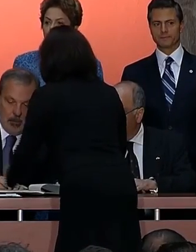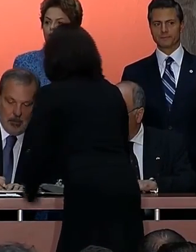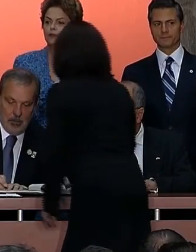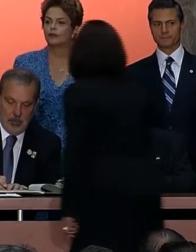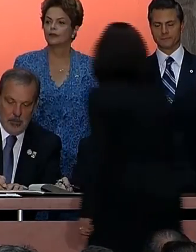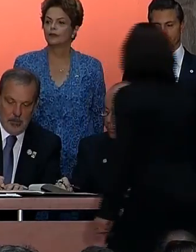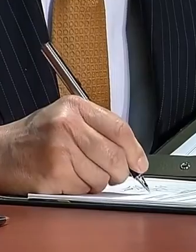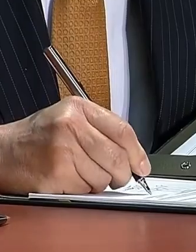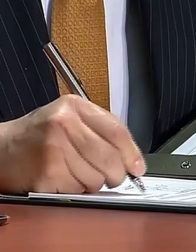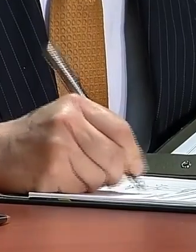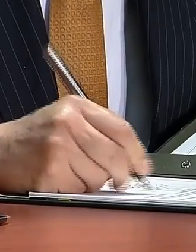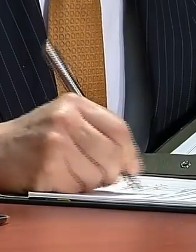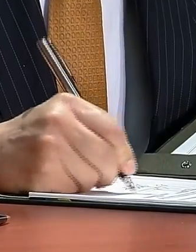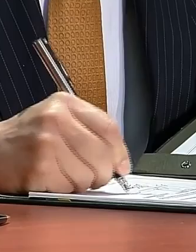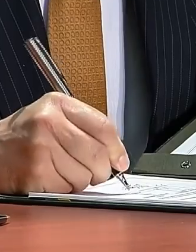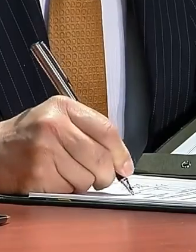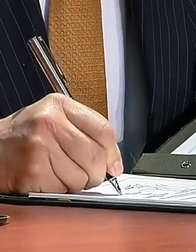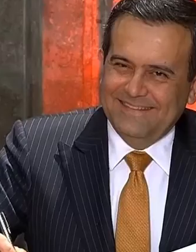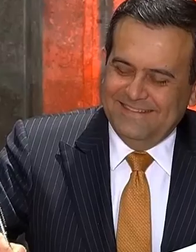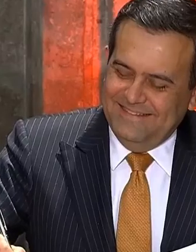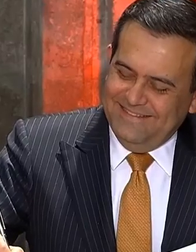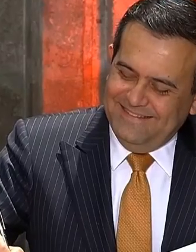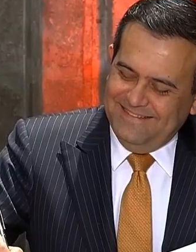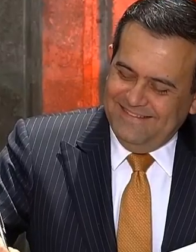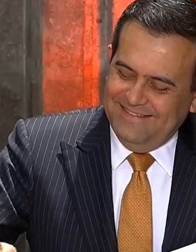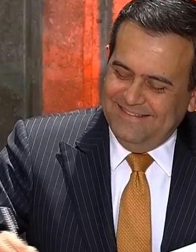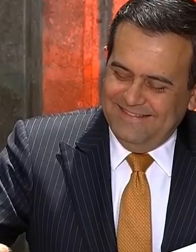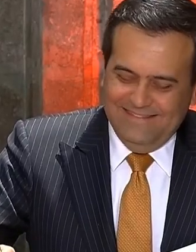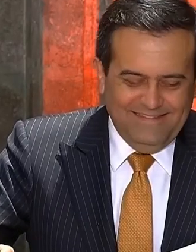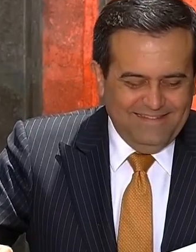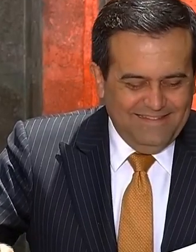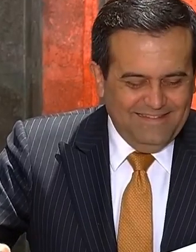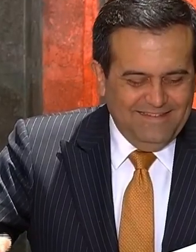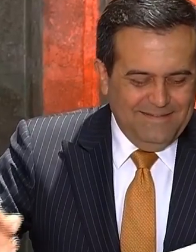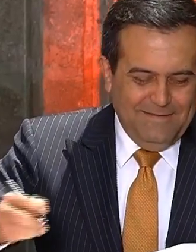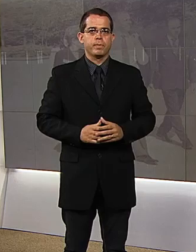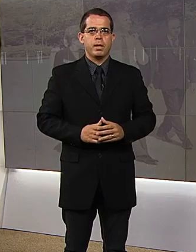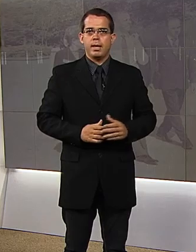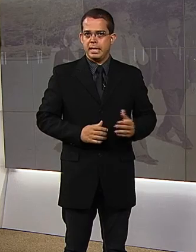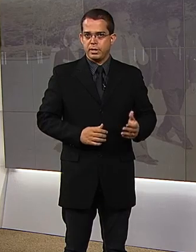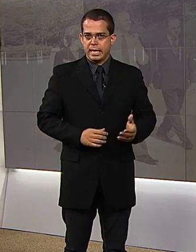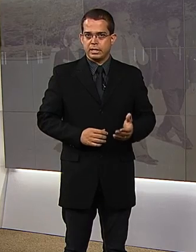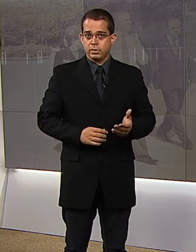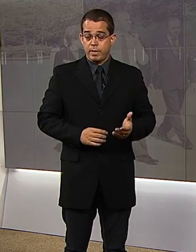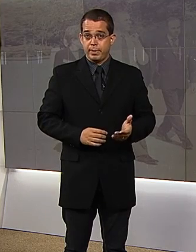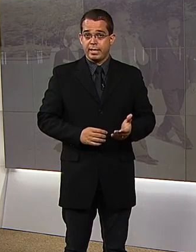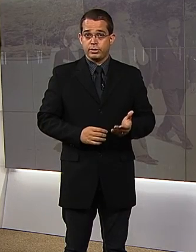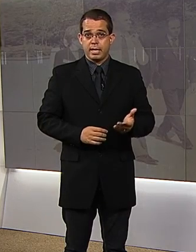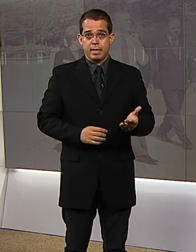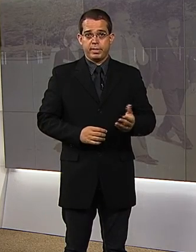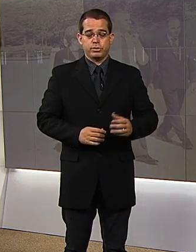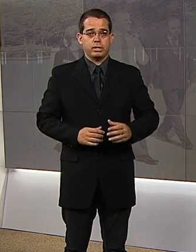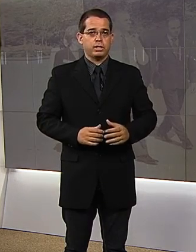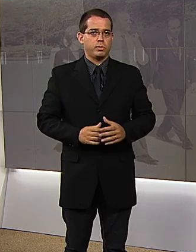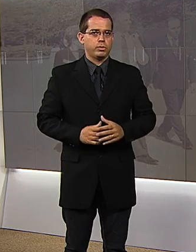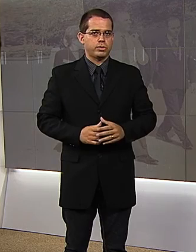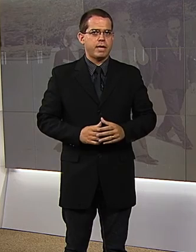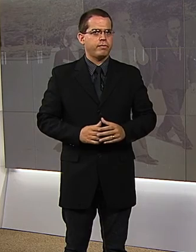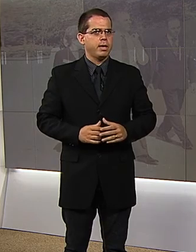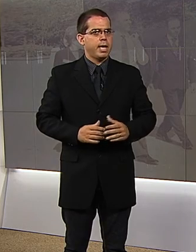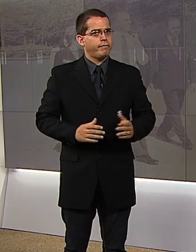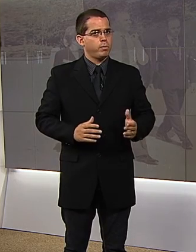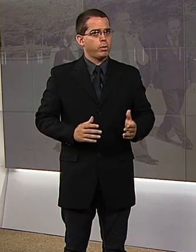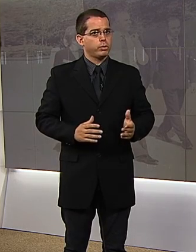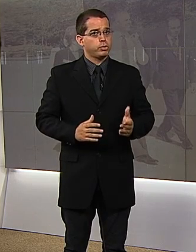com a definição de regras para as trocas comerciais entre os dois países em declaração à imprensa a presidenta dilma